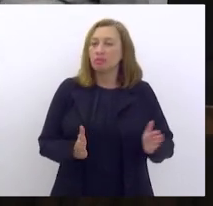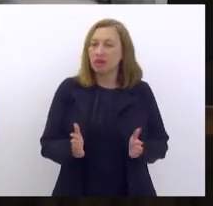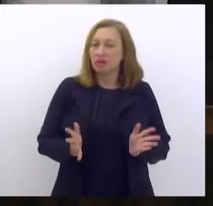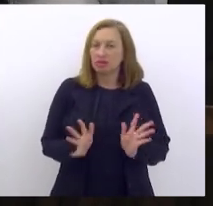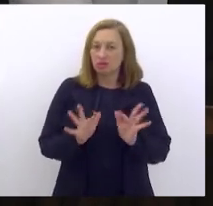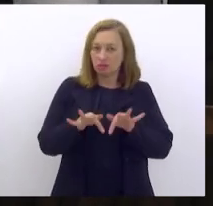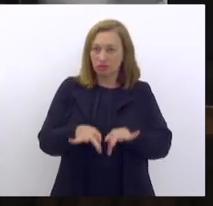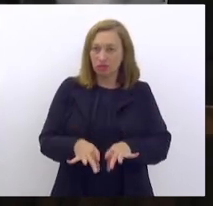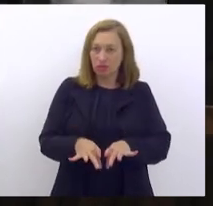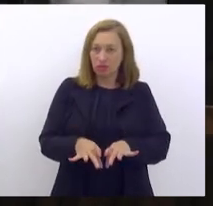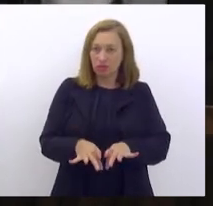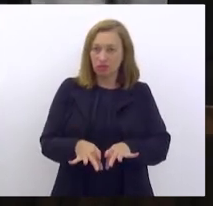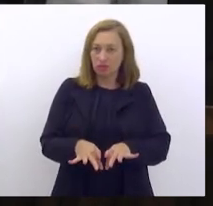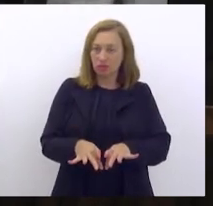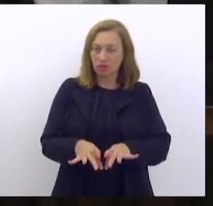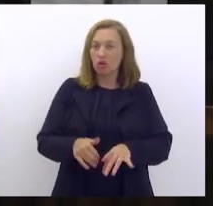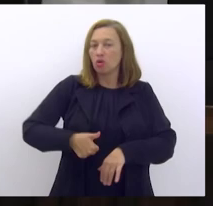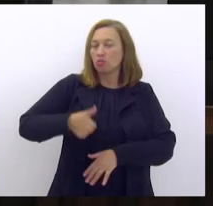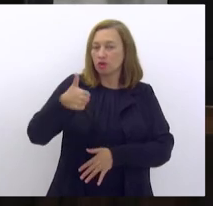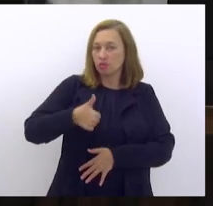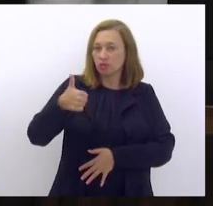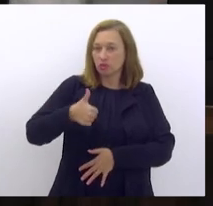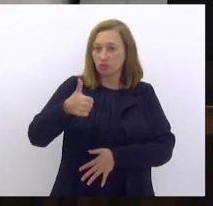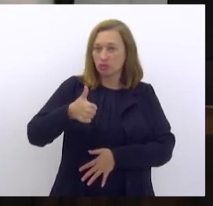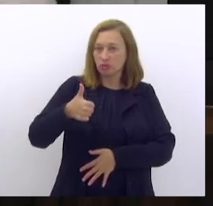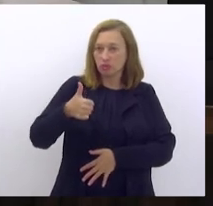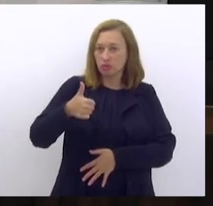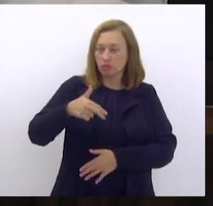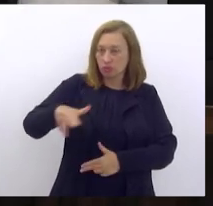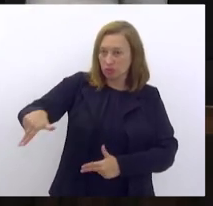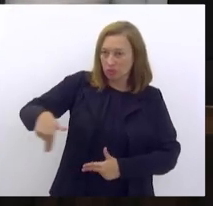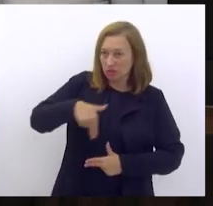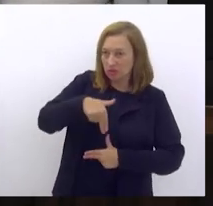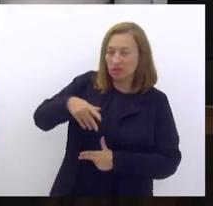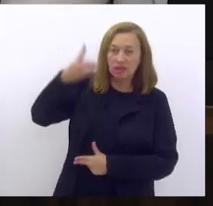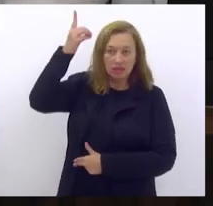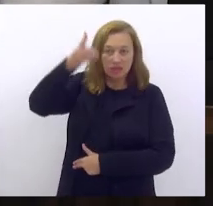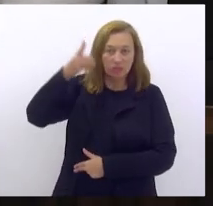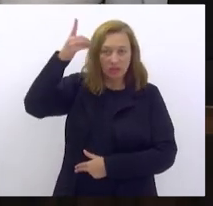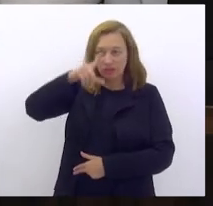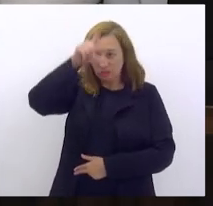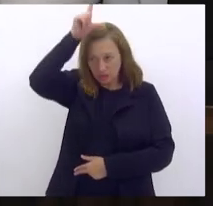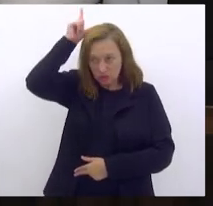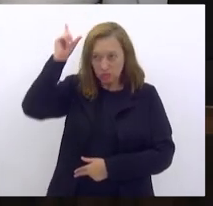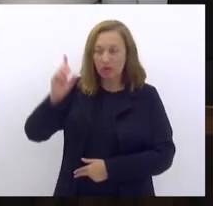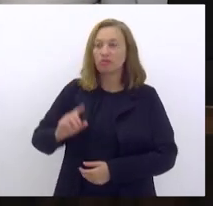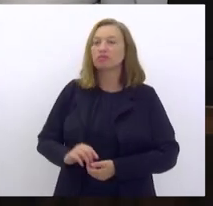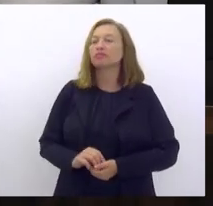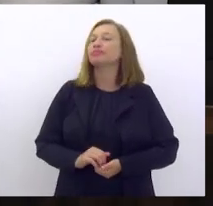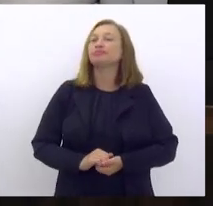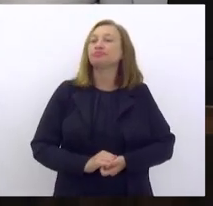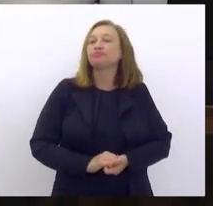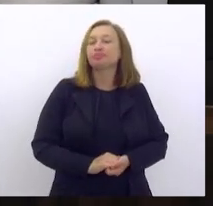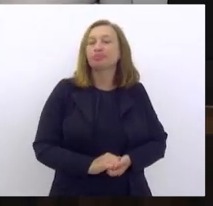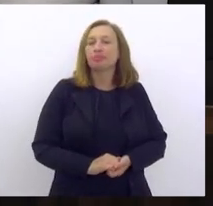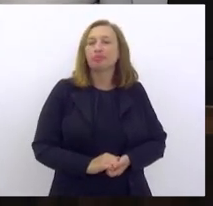o expediente final, nosso primeiro orador, nosso nobre deputado Luiz Paulo da Rocha.